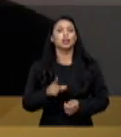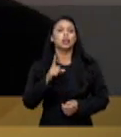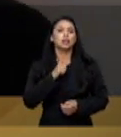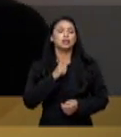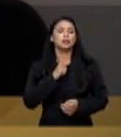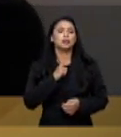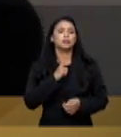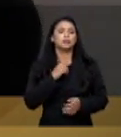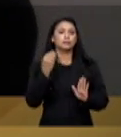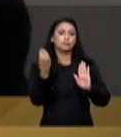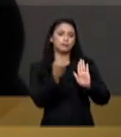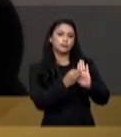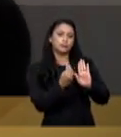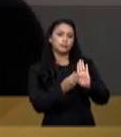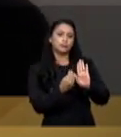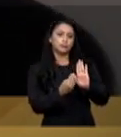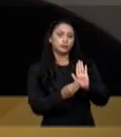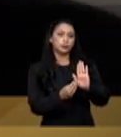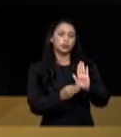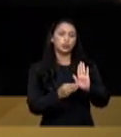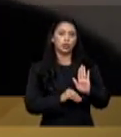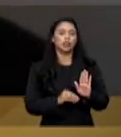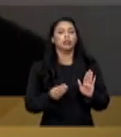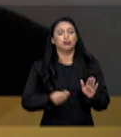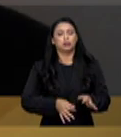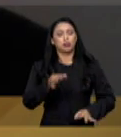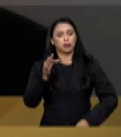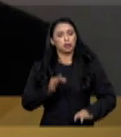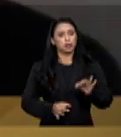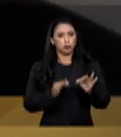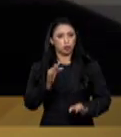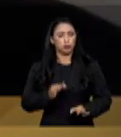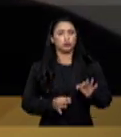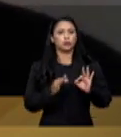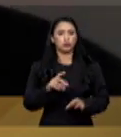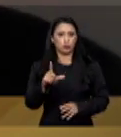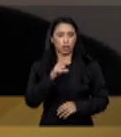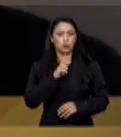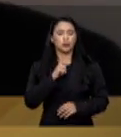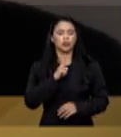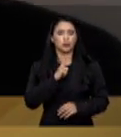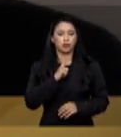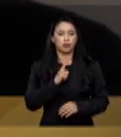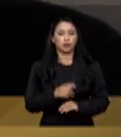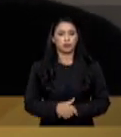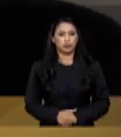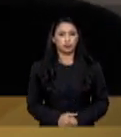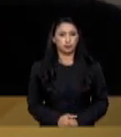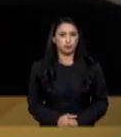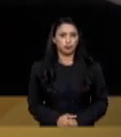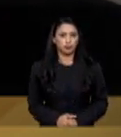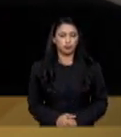constituem objeto desse pregão que Vossa Excelência vem de levar a efeito.